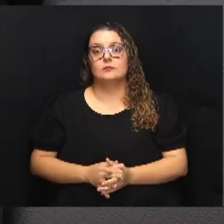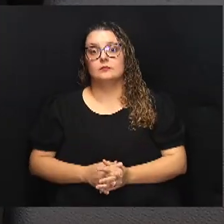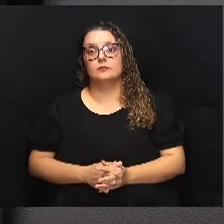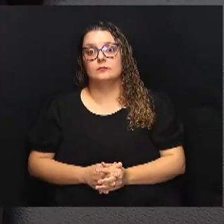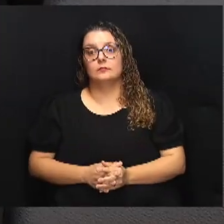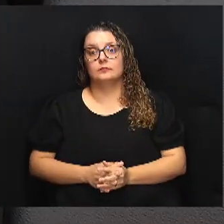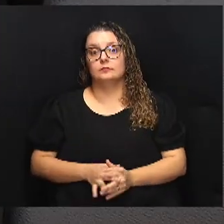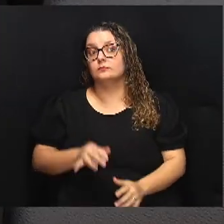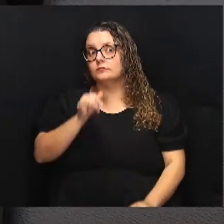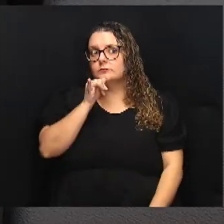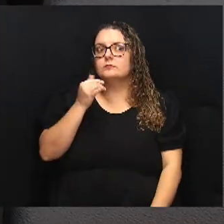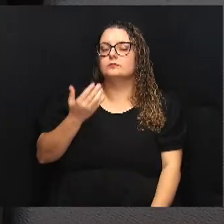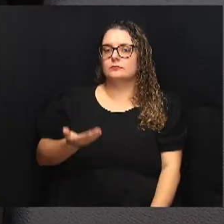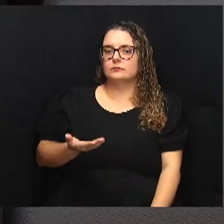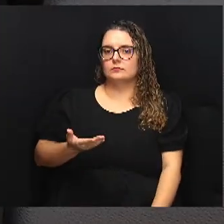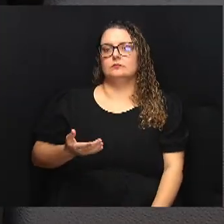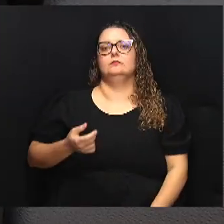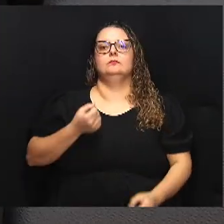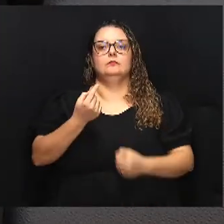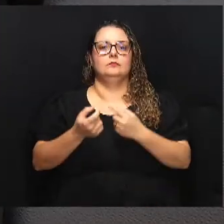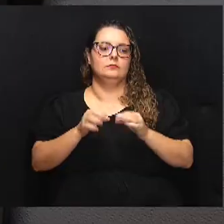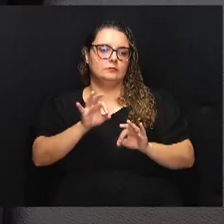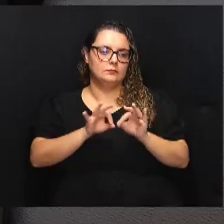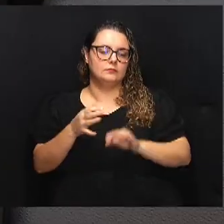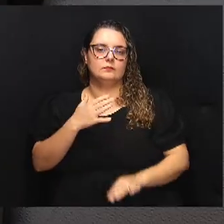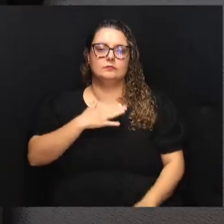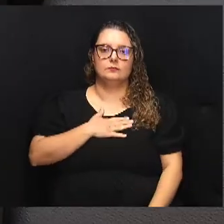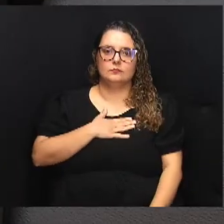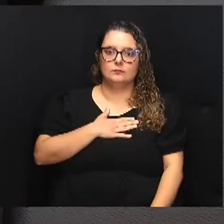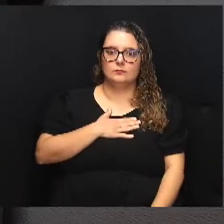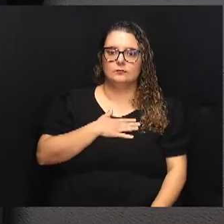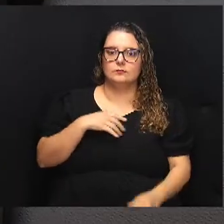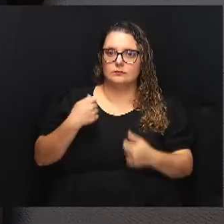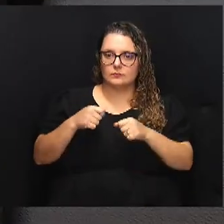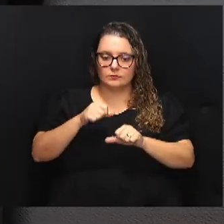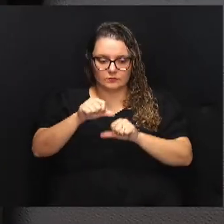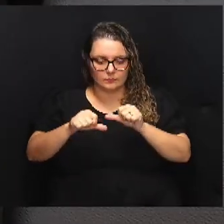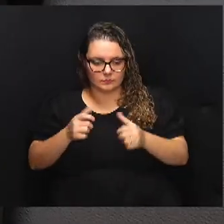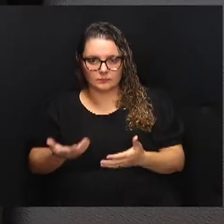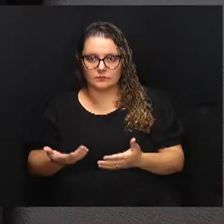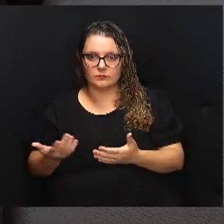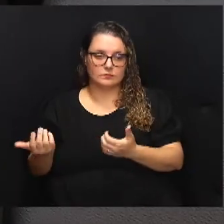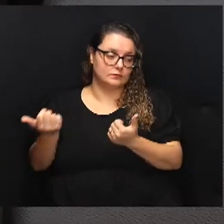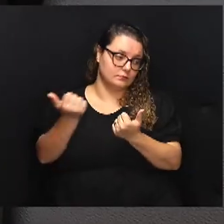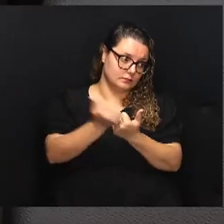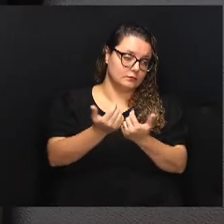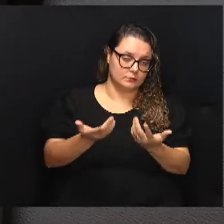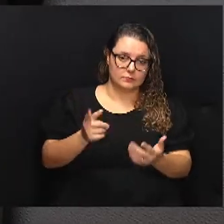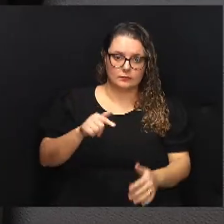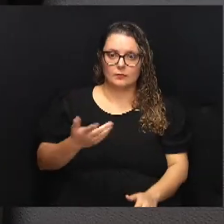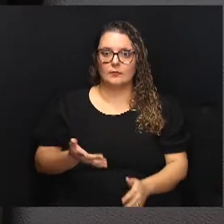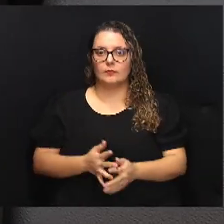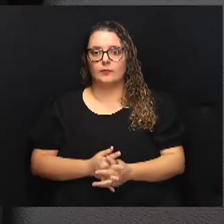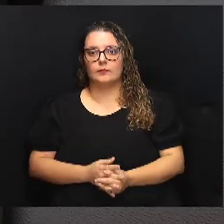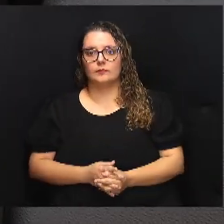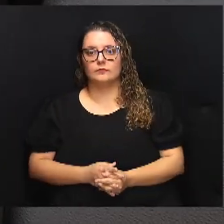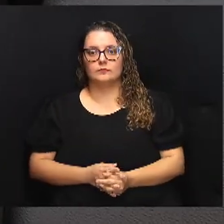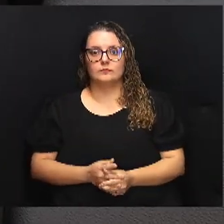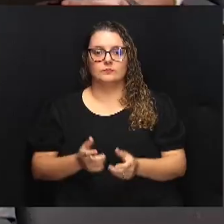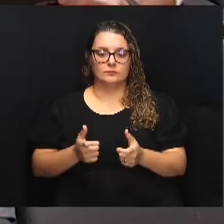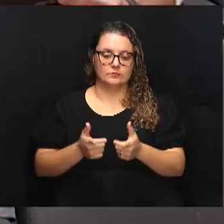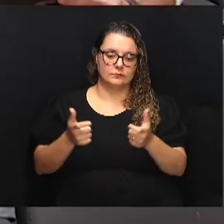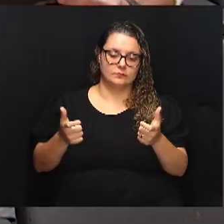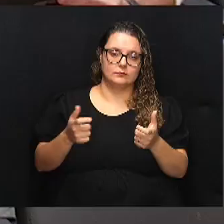exemplo, alguns projetos meus precisou fazer alterações substitutivos, A gente queria